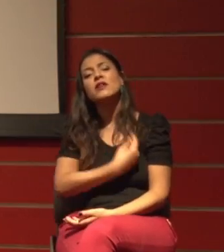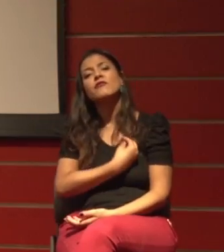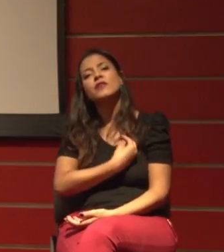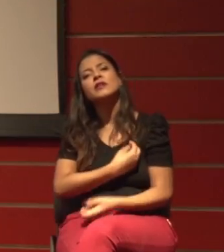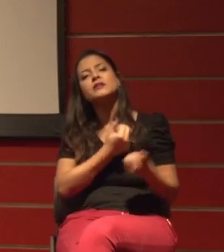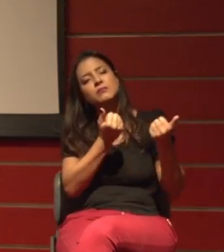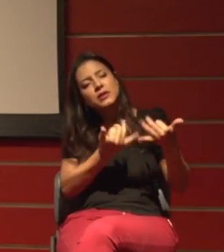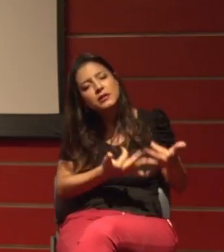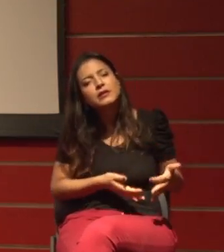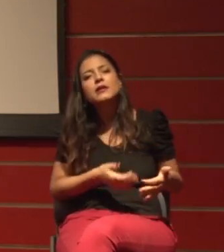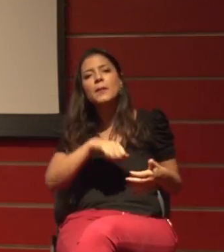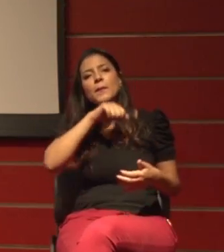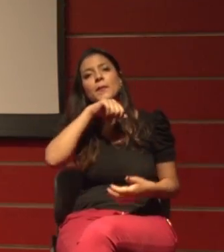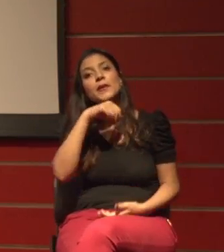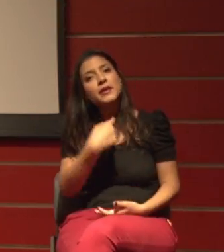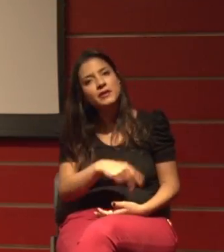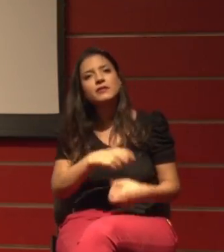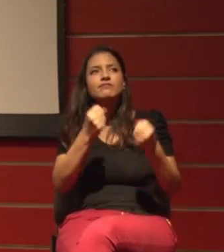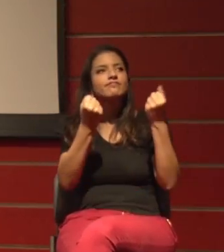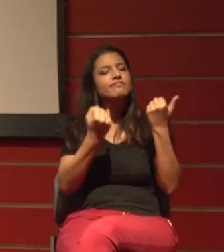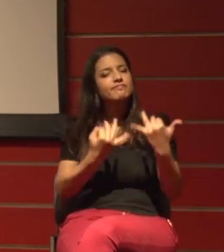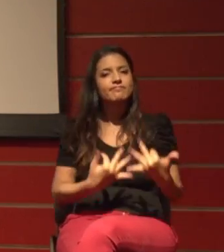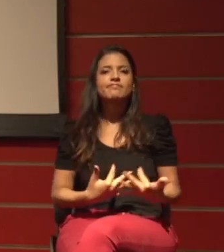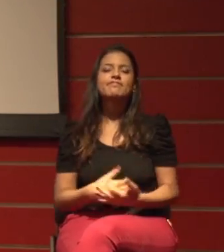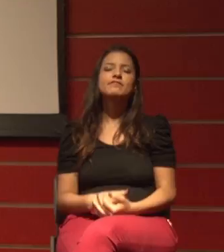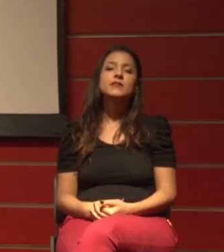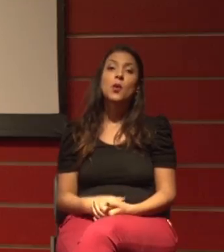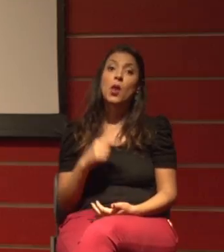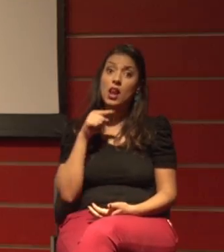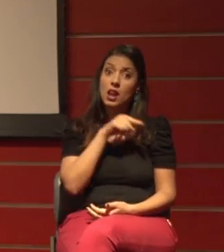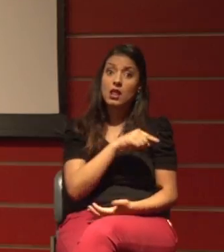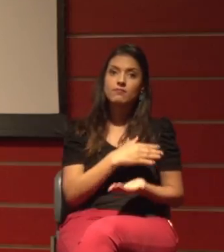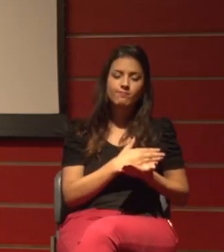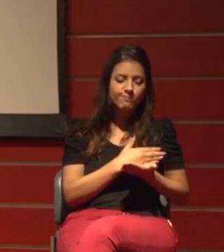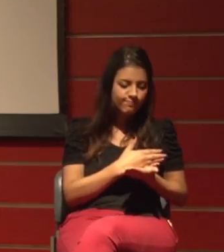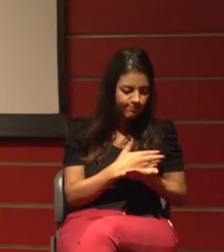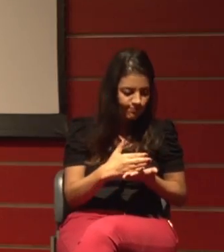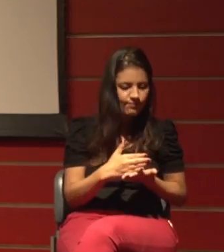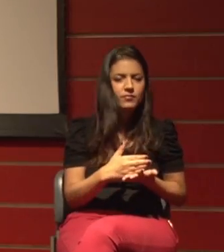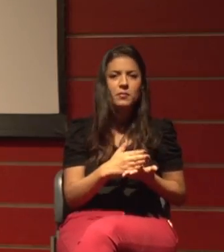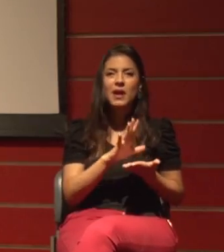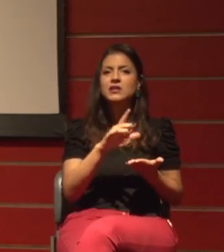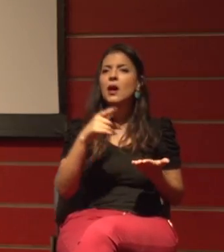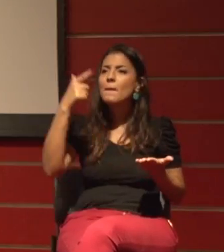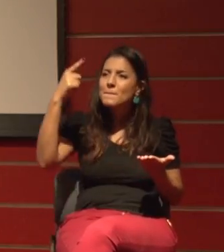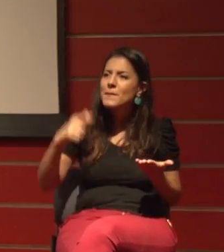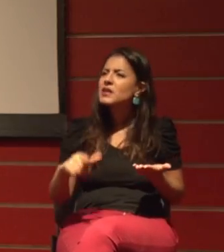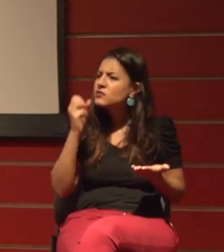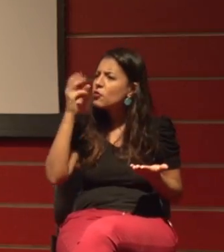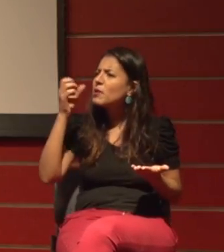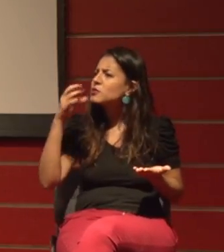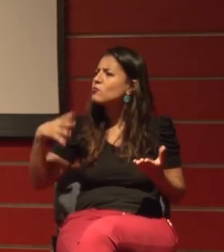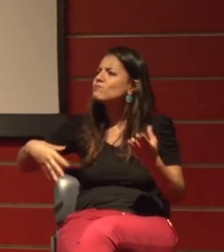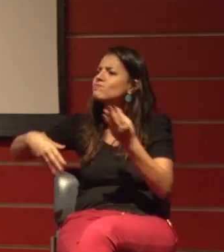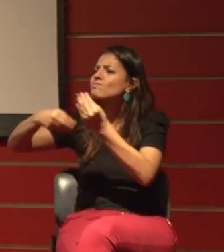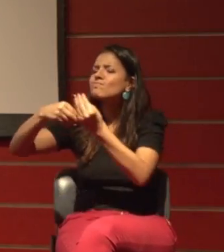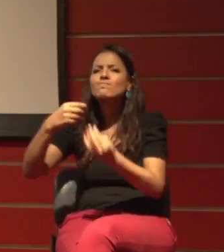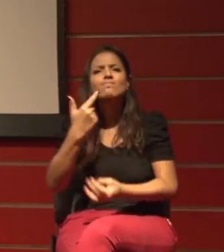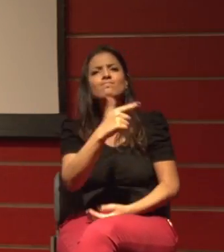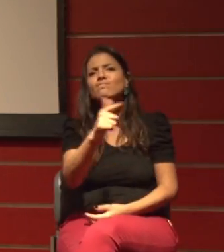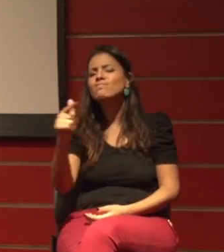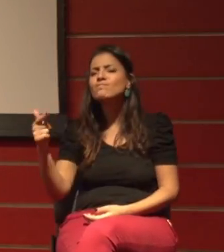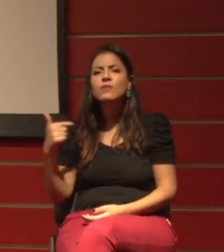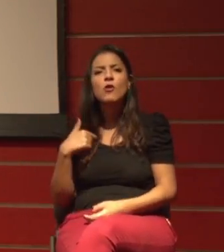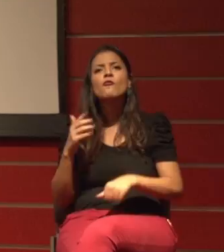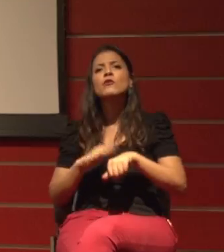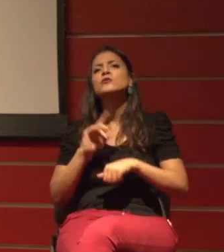mãe né então eu comecei a partir daí e como não havia mais nenhuma informação sobre ela eh o que eu fiz